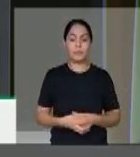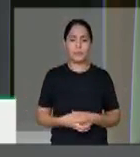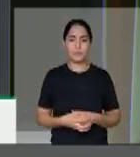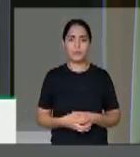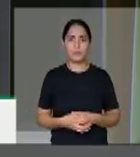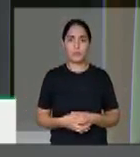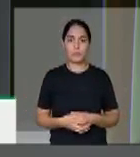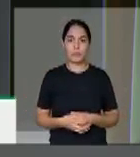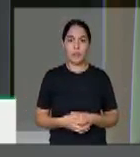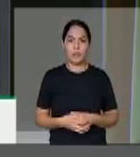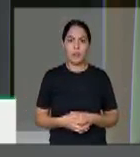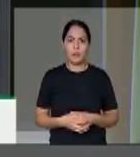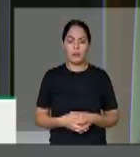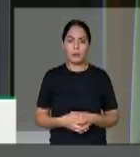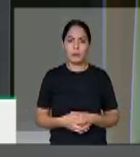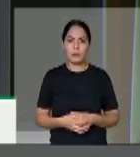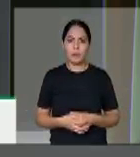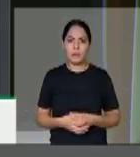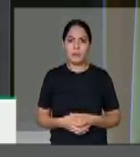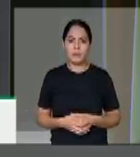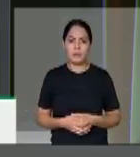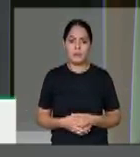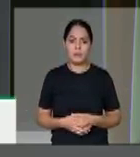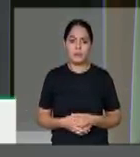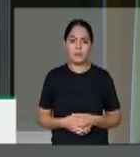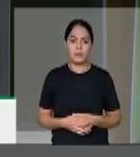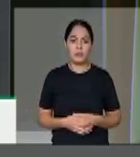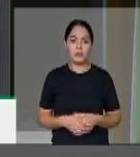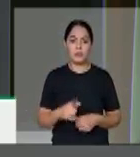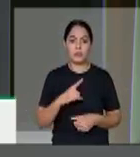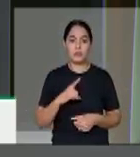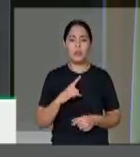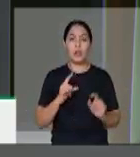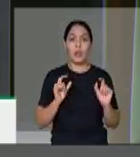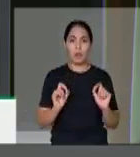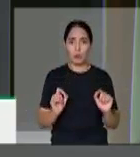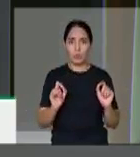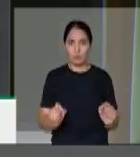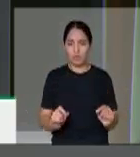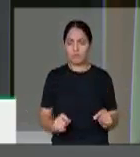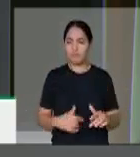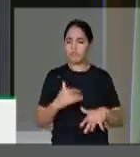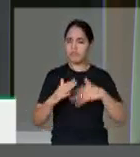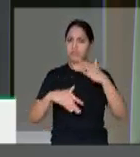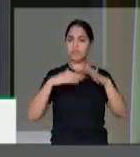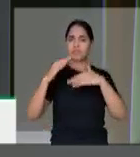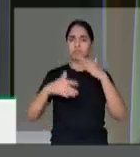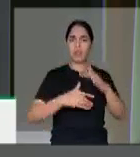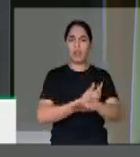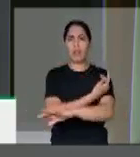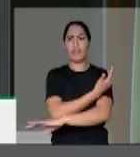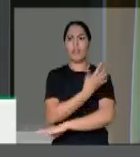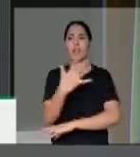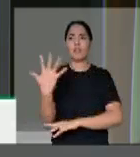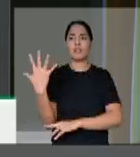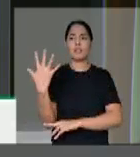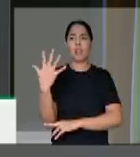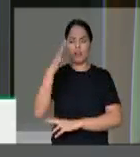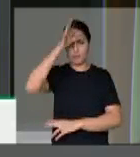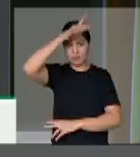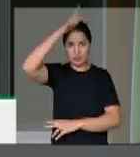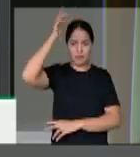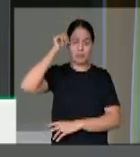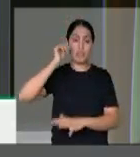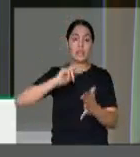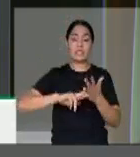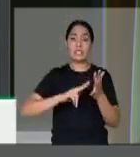achados desses cientistas de várias especialidades, as gigantescas árvores da Amazônia funcionam como uma